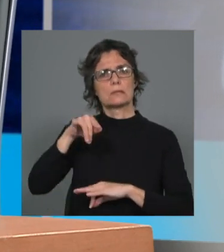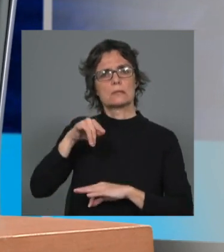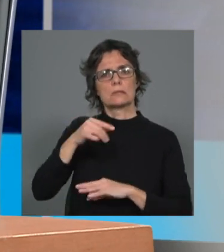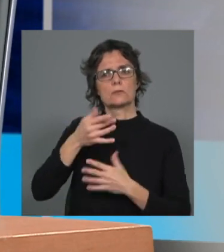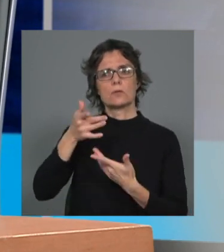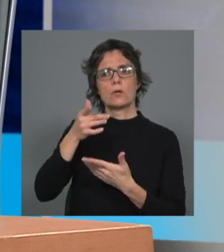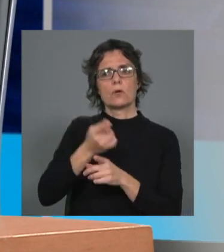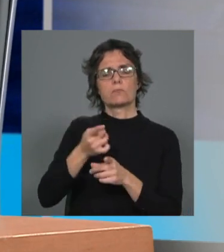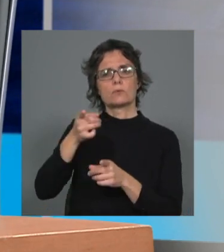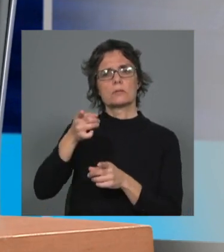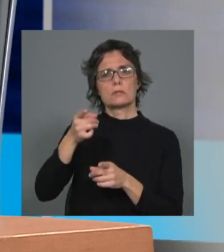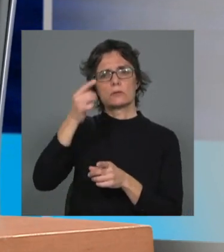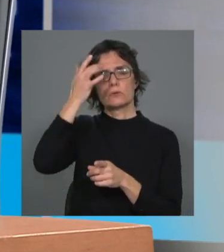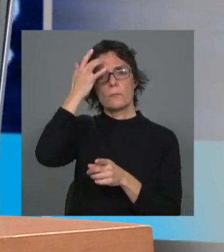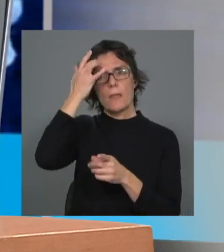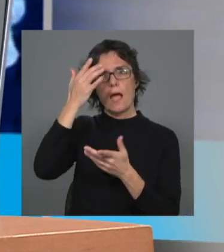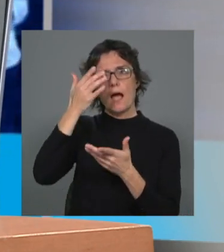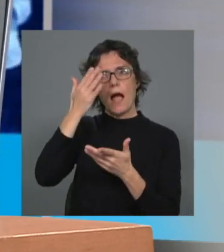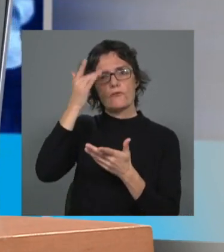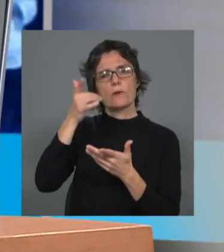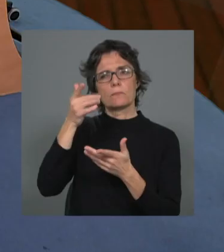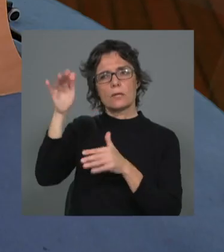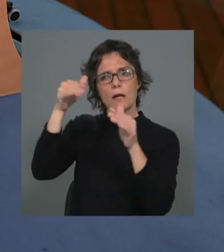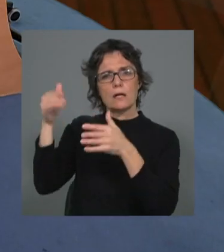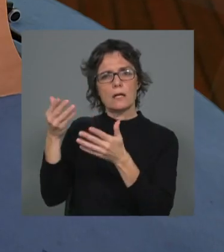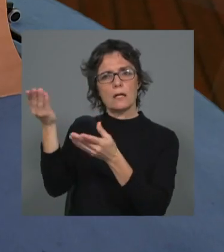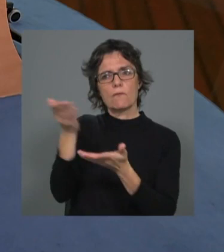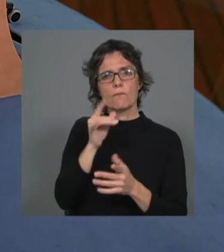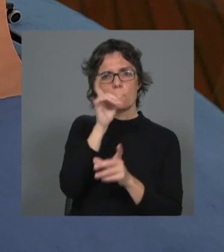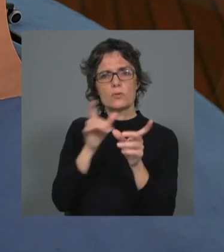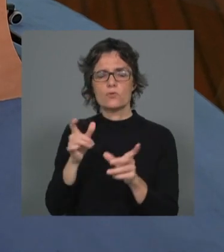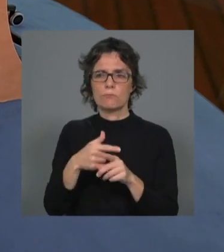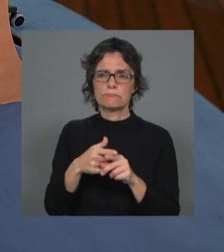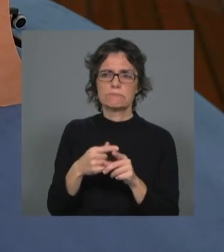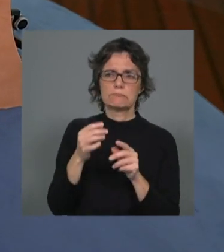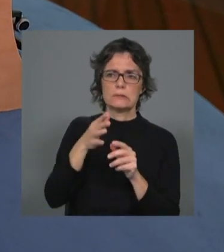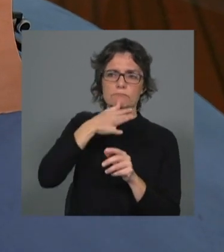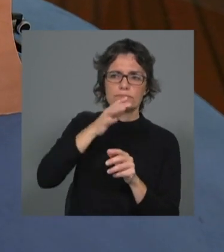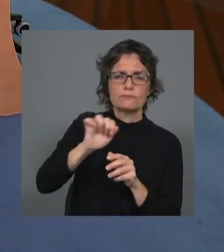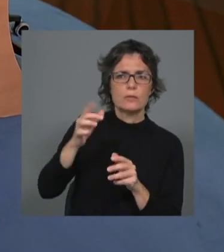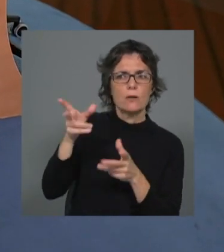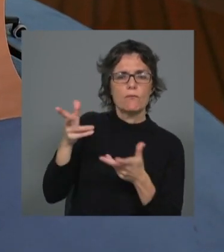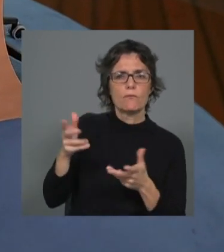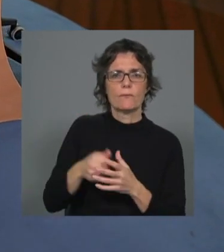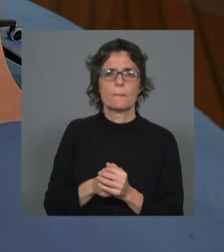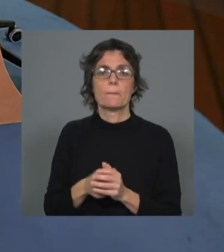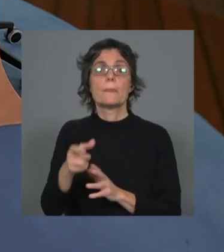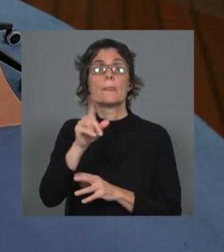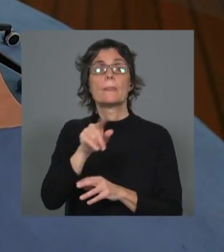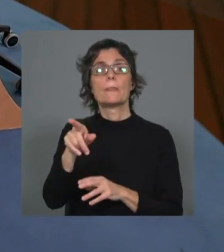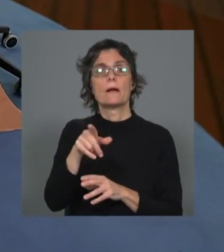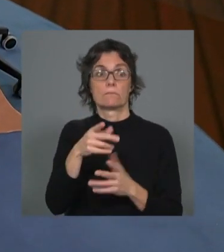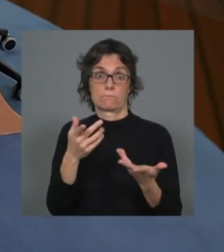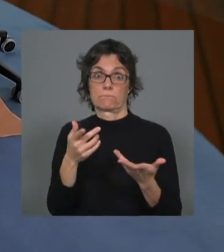que achávamos que tinham coisas interessantes para dizer e, na realidade, a resposta do